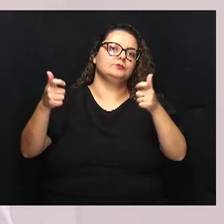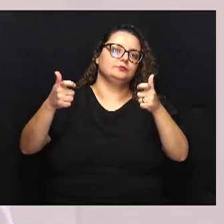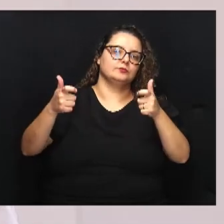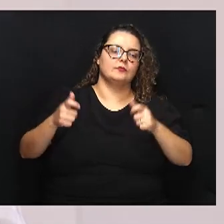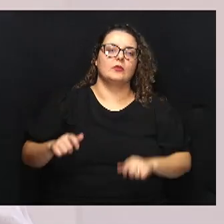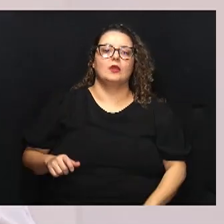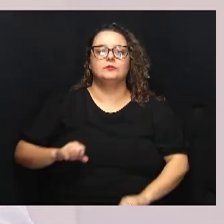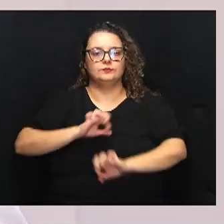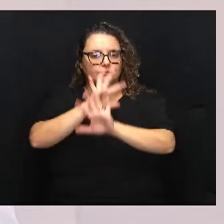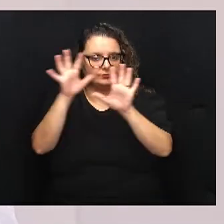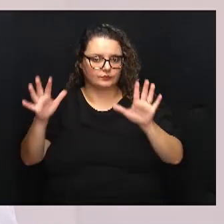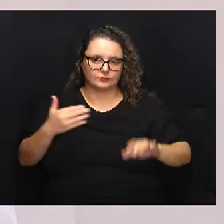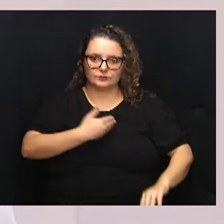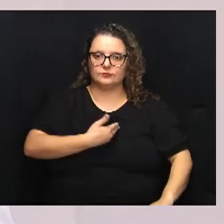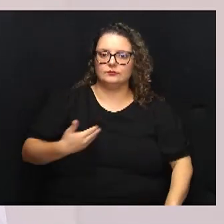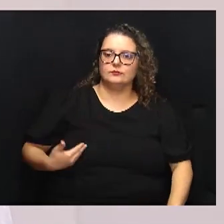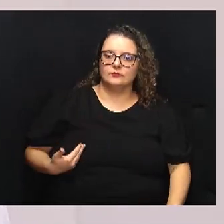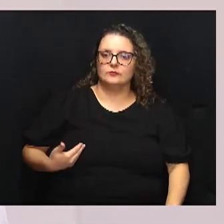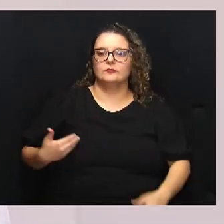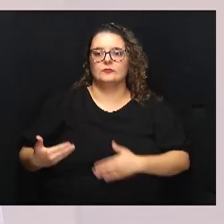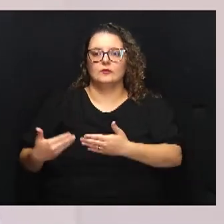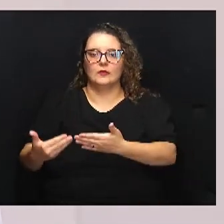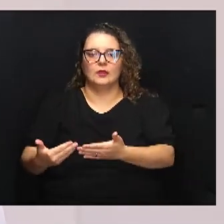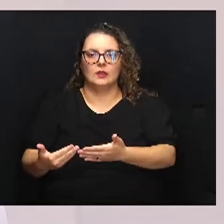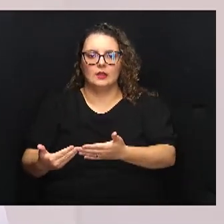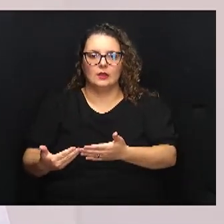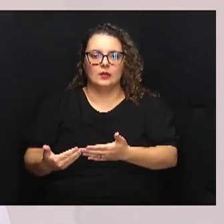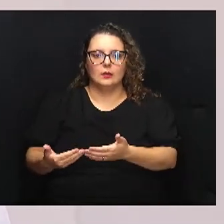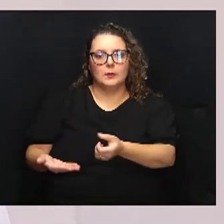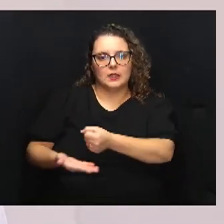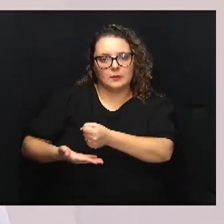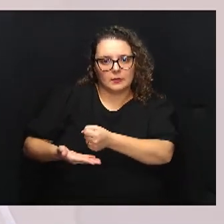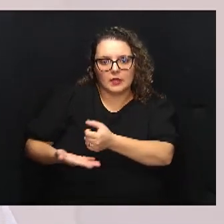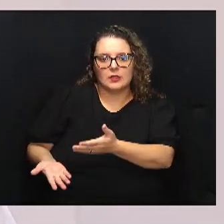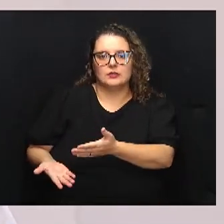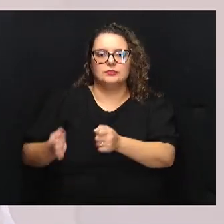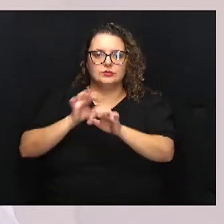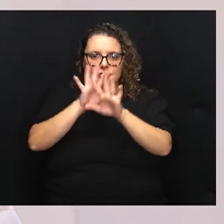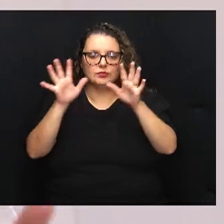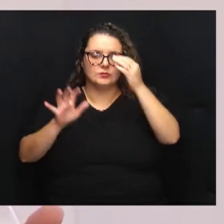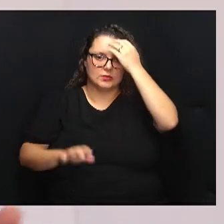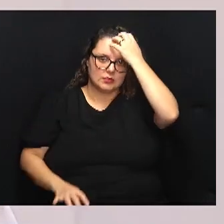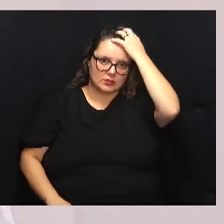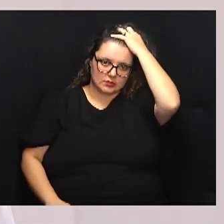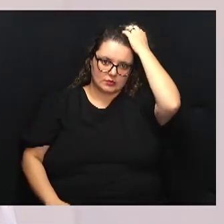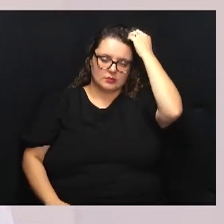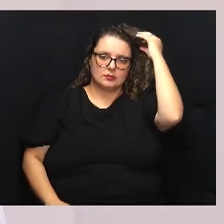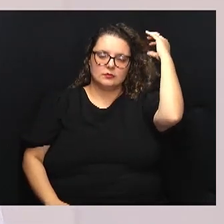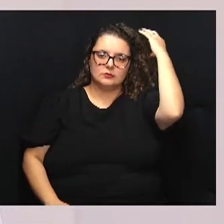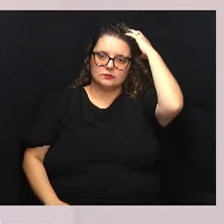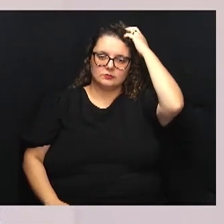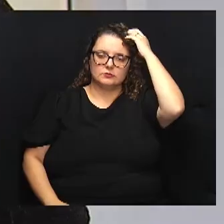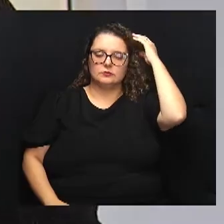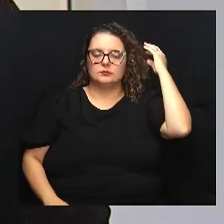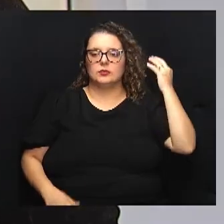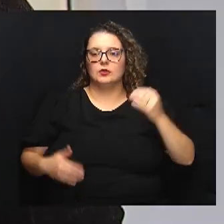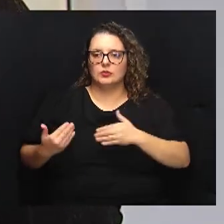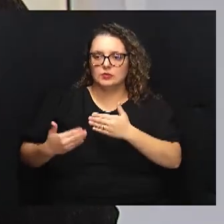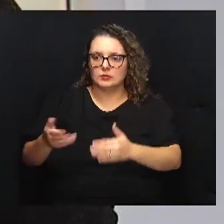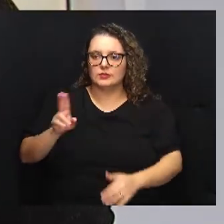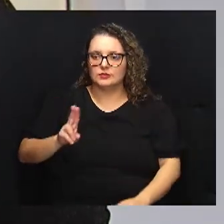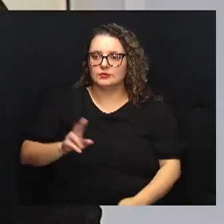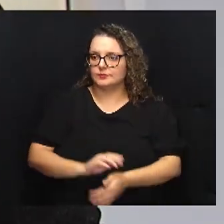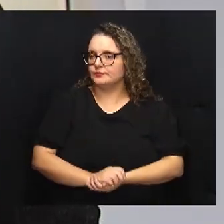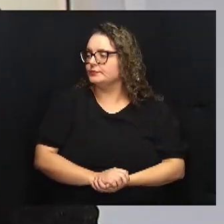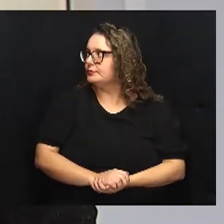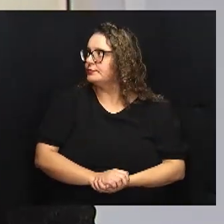transparência pública, mesmo partindo ali de um ponto mais básico de transparência, com os processos que a gente implementou aqui. Nós estamos